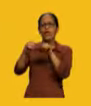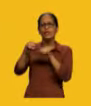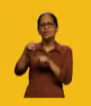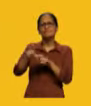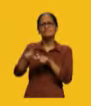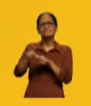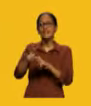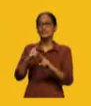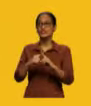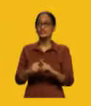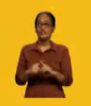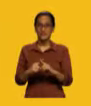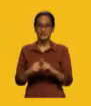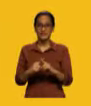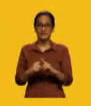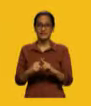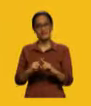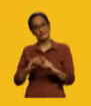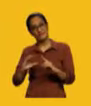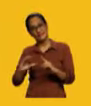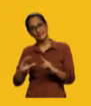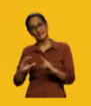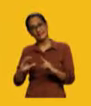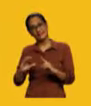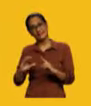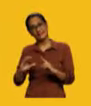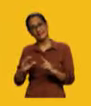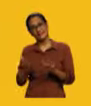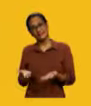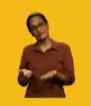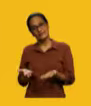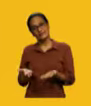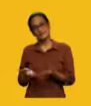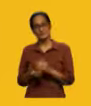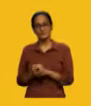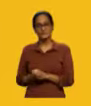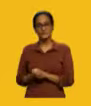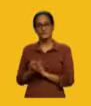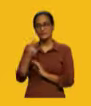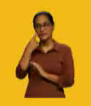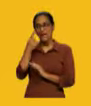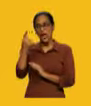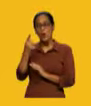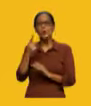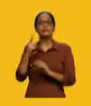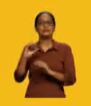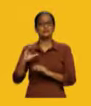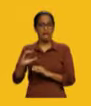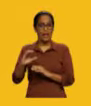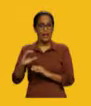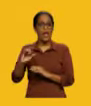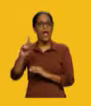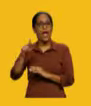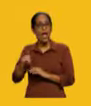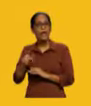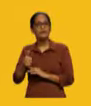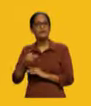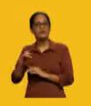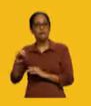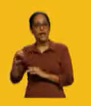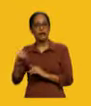X à esquerda do C. Ou seja, eu tenho C vale 100 e o